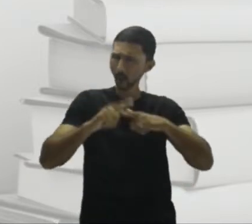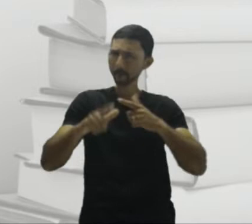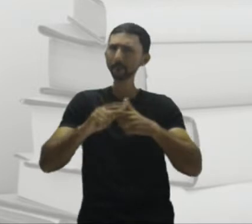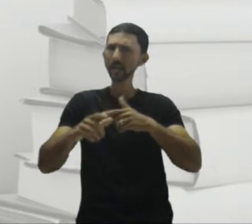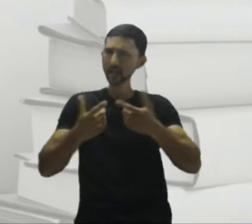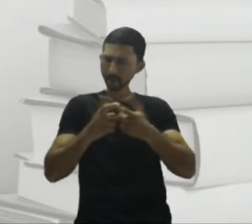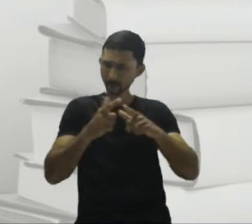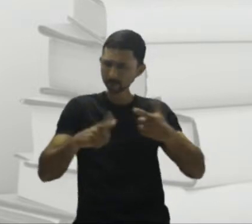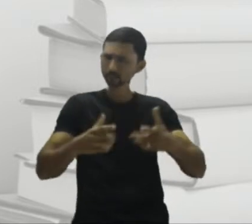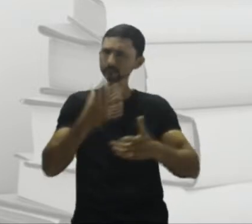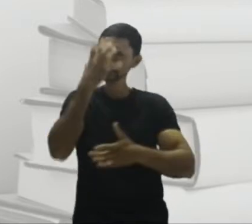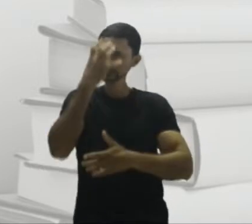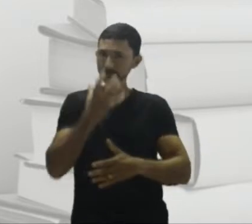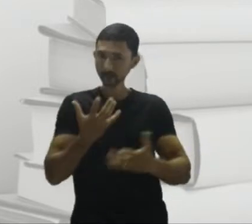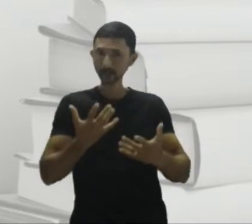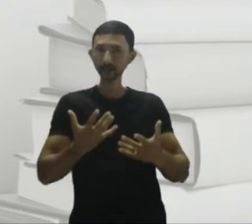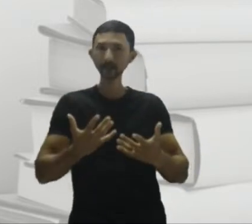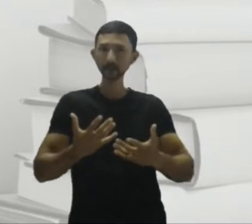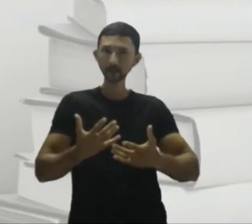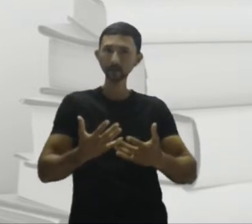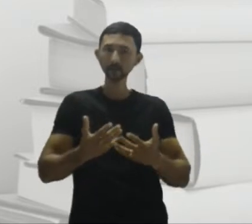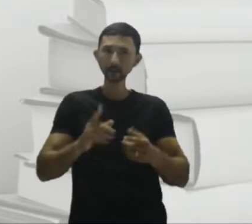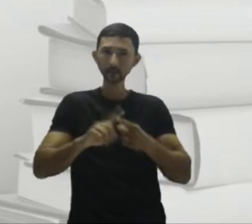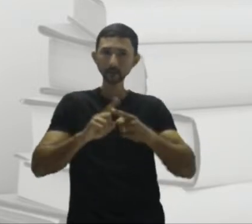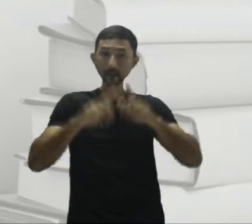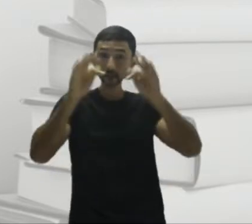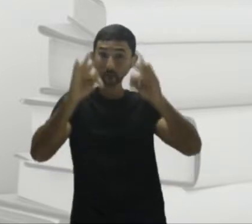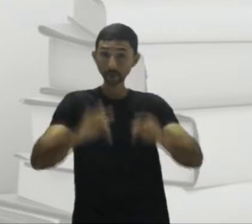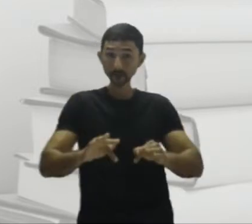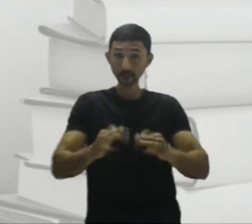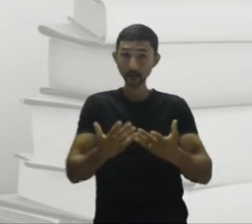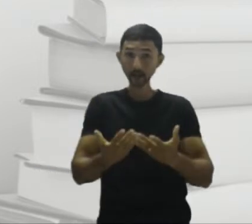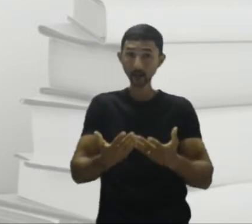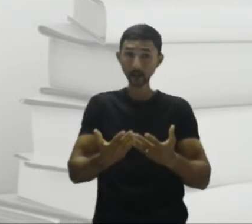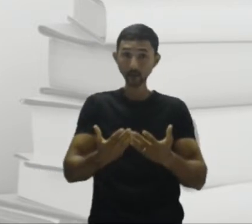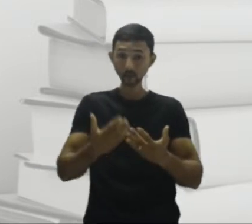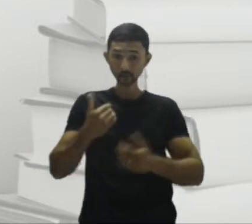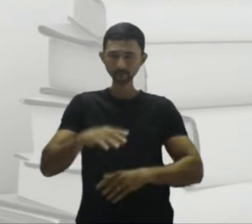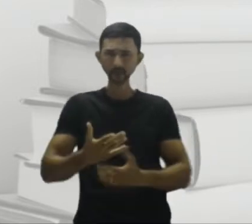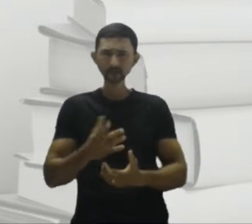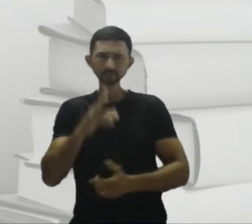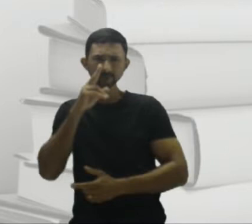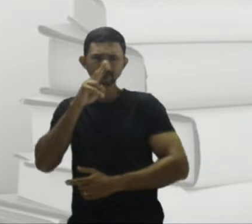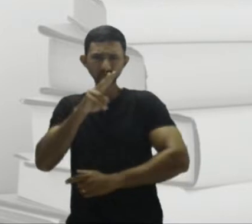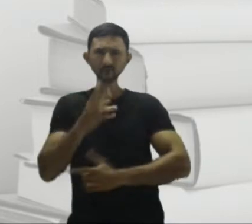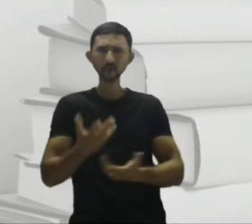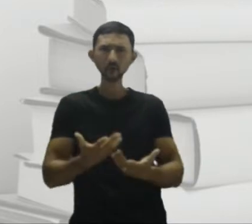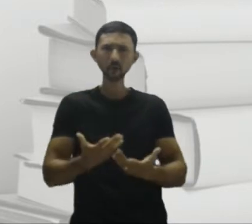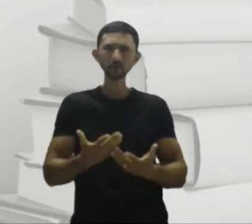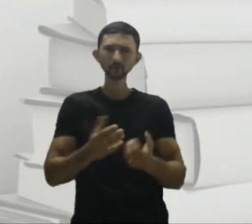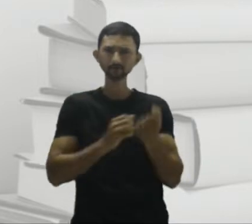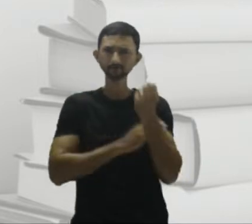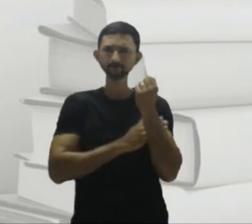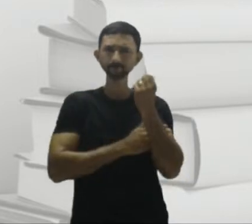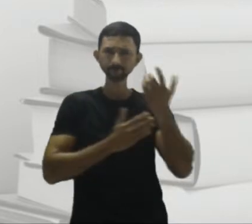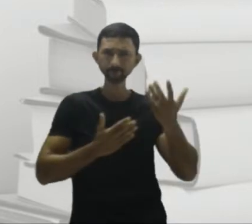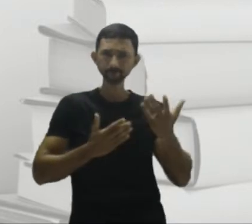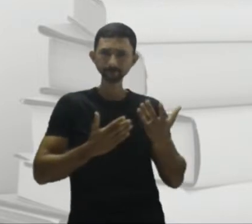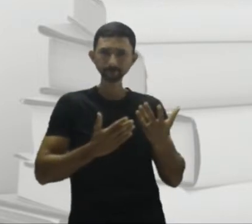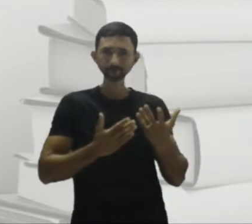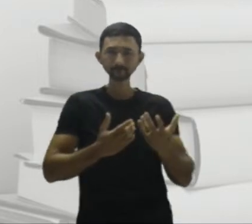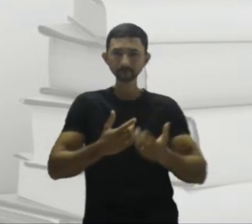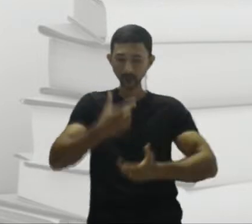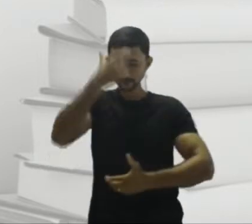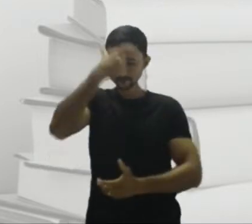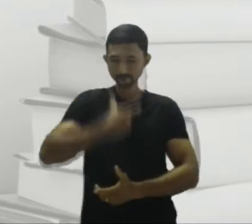terríveis, certo? E, no final, ele sai, normalmente, vitorioso dali. Esse herói, na verdade,